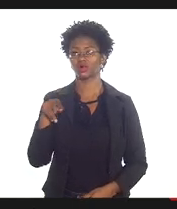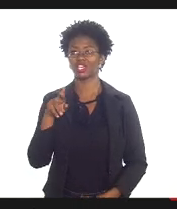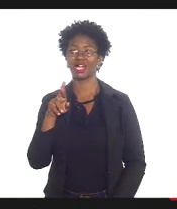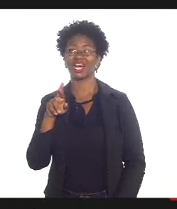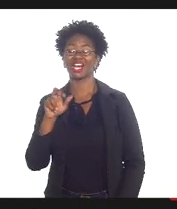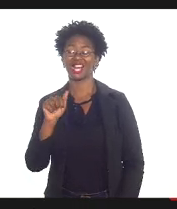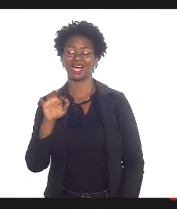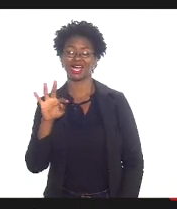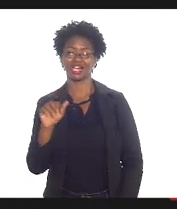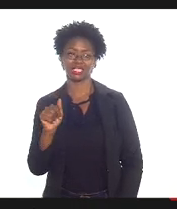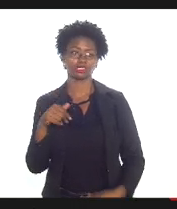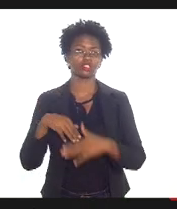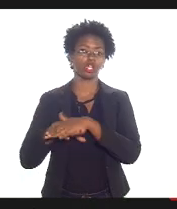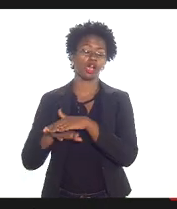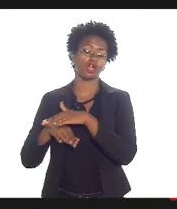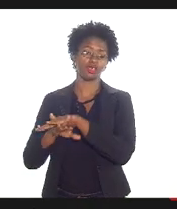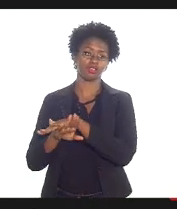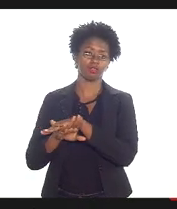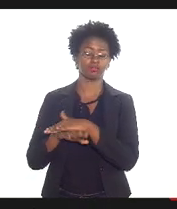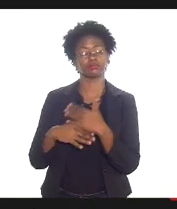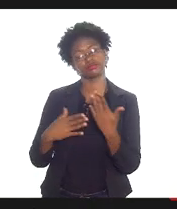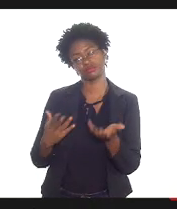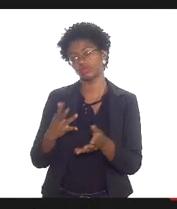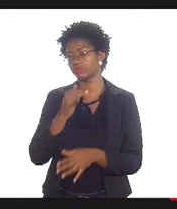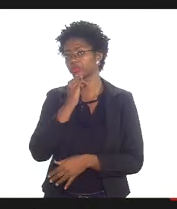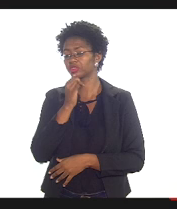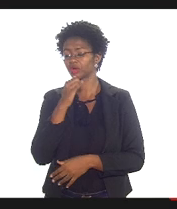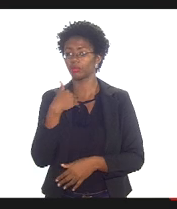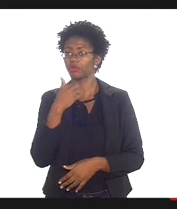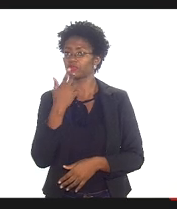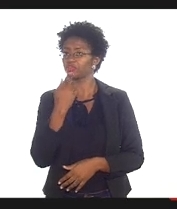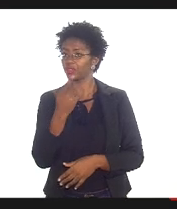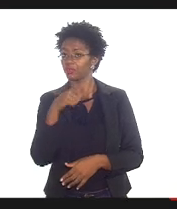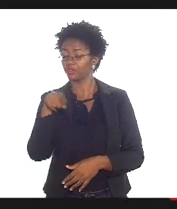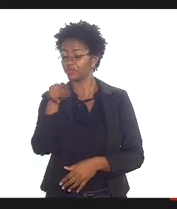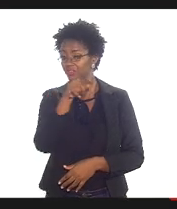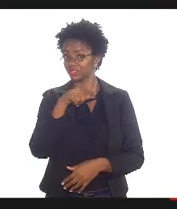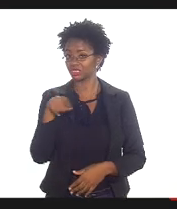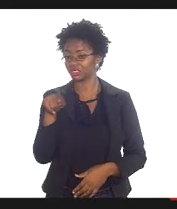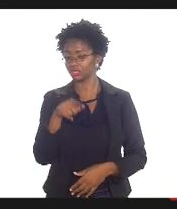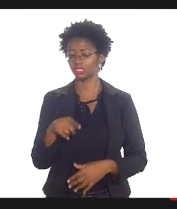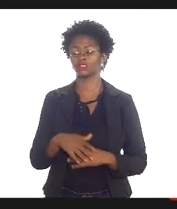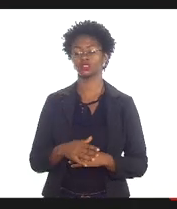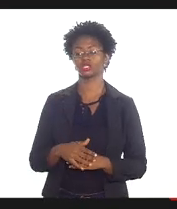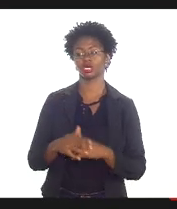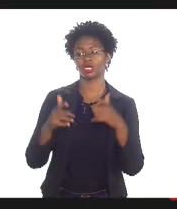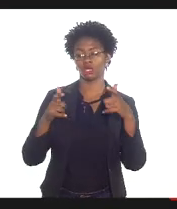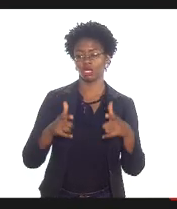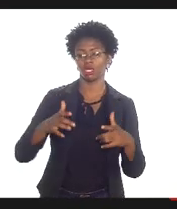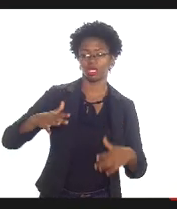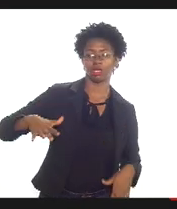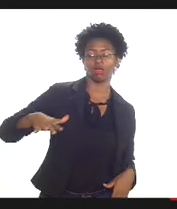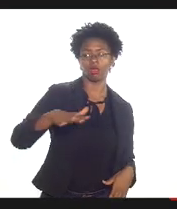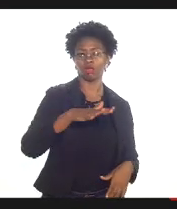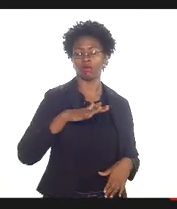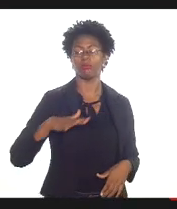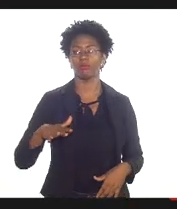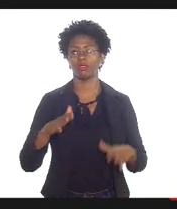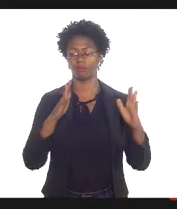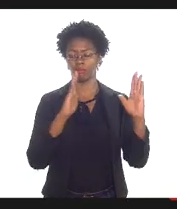reserva. Então, por exemplo, eu vou dizer para vocês que o campo, o